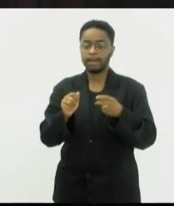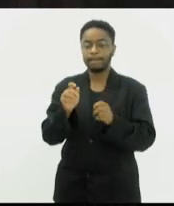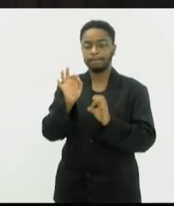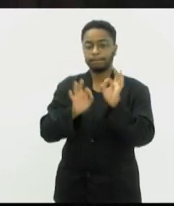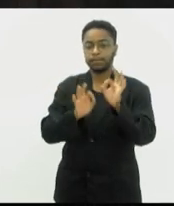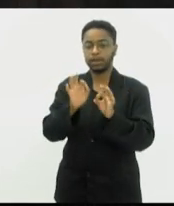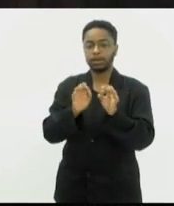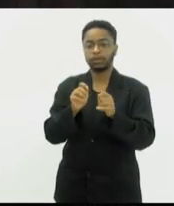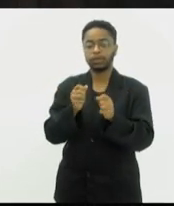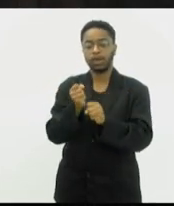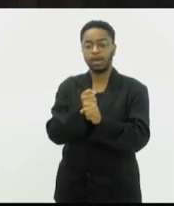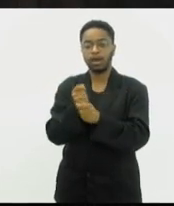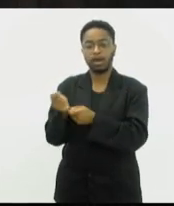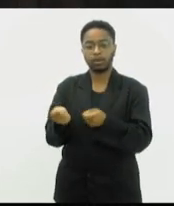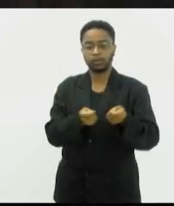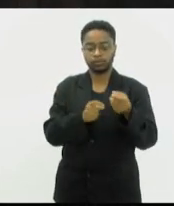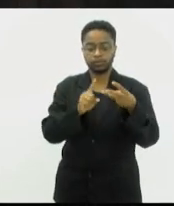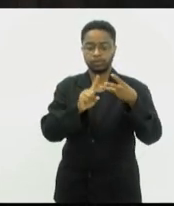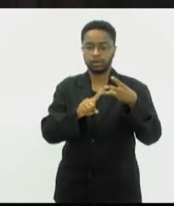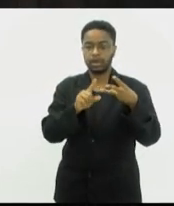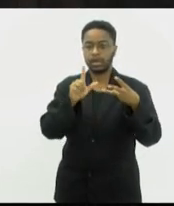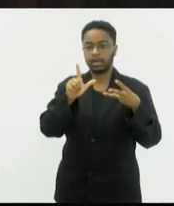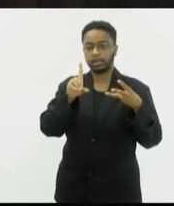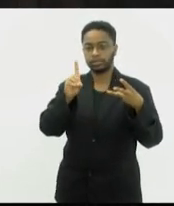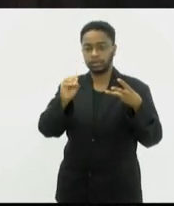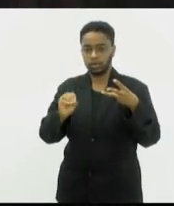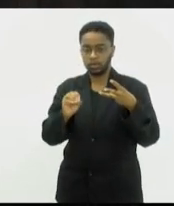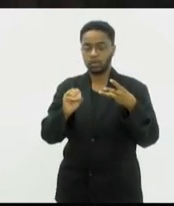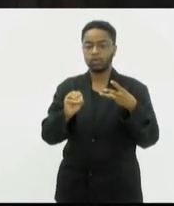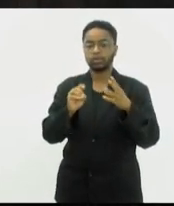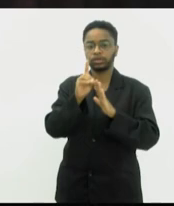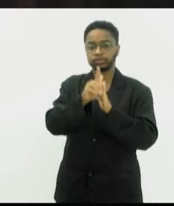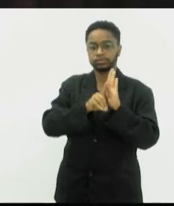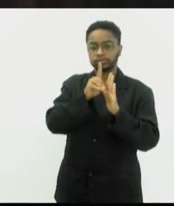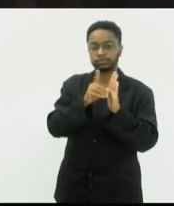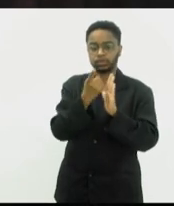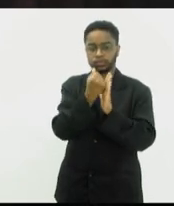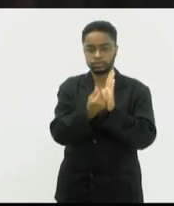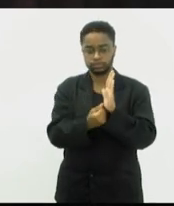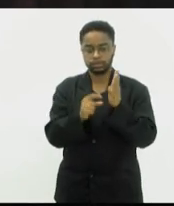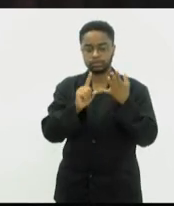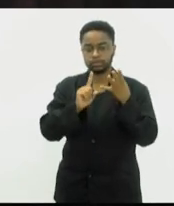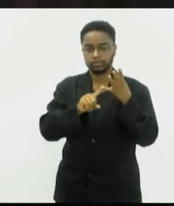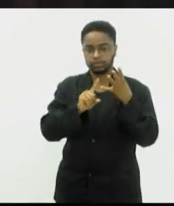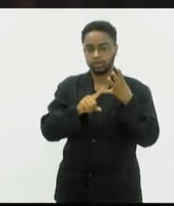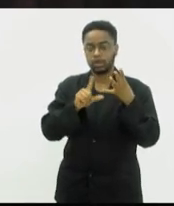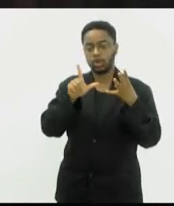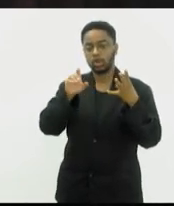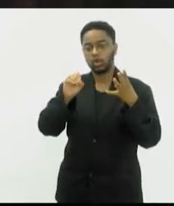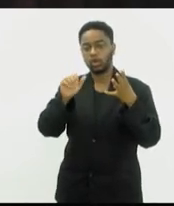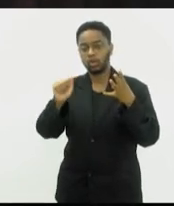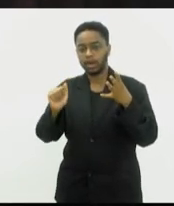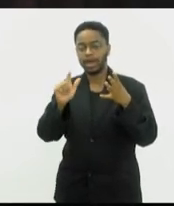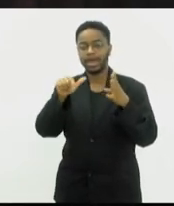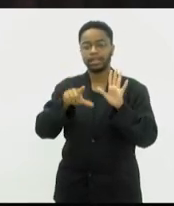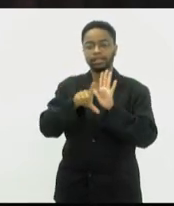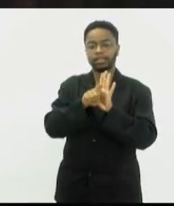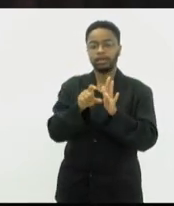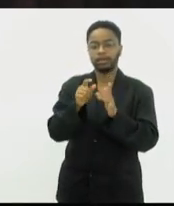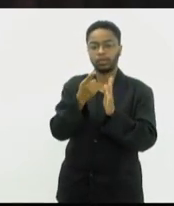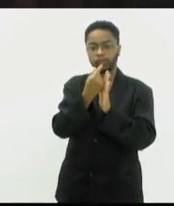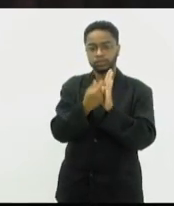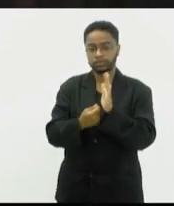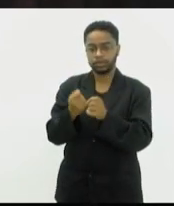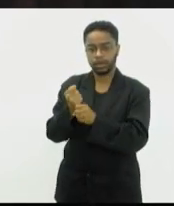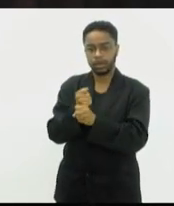Plurianual, a LDO, que é a Lei de Diretrizes Orçamentárias, e a LOA, que é a Lei de Orçamento Anual. Mas,